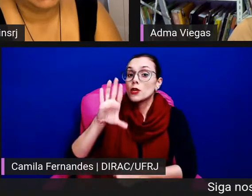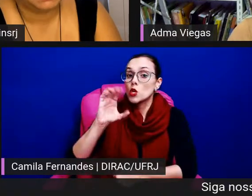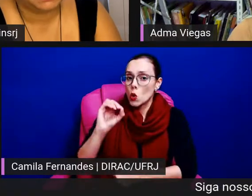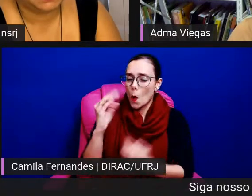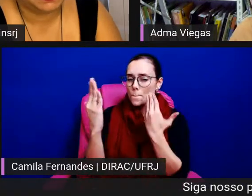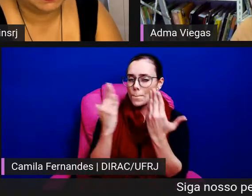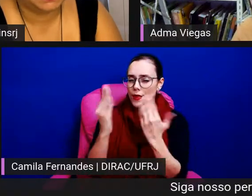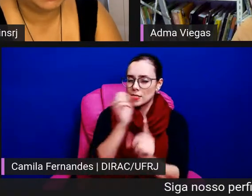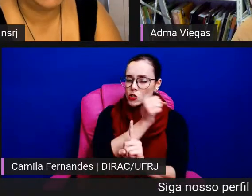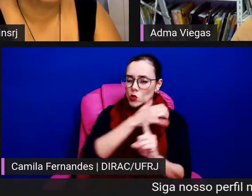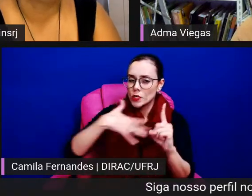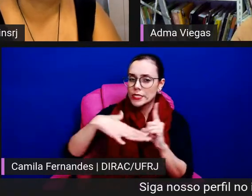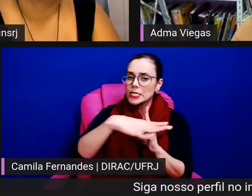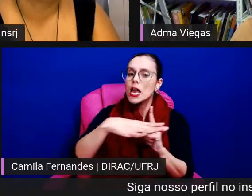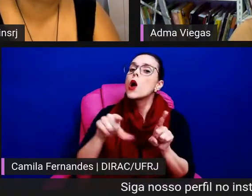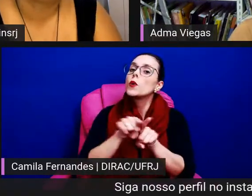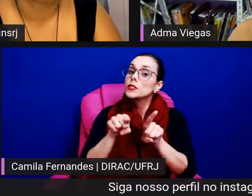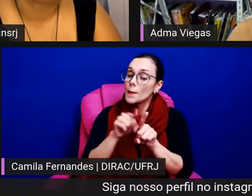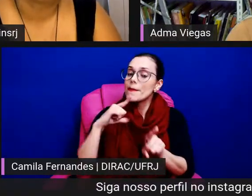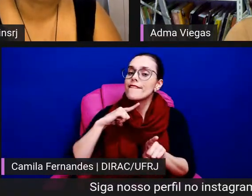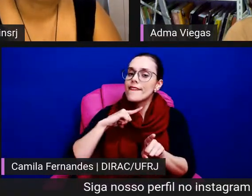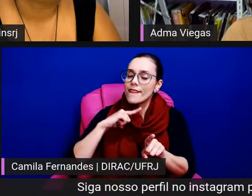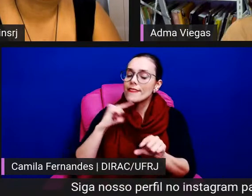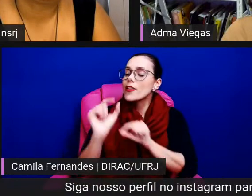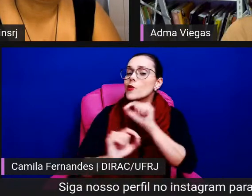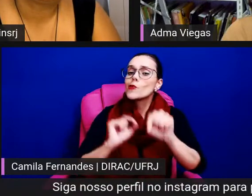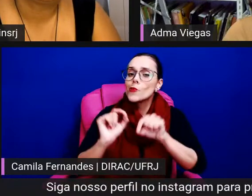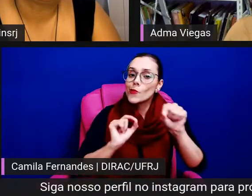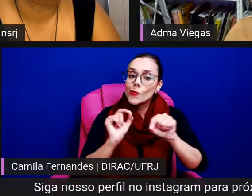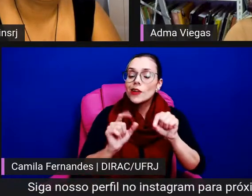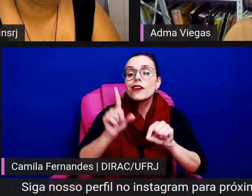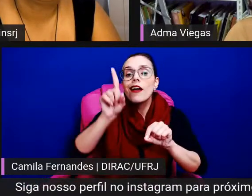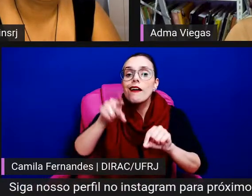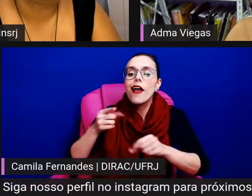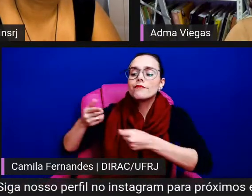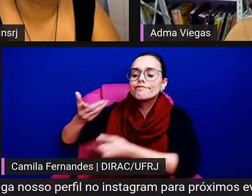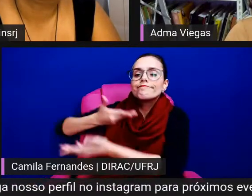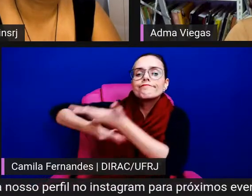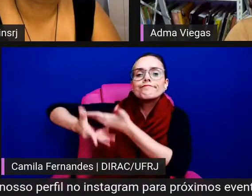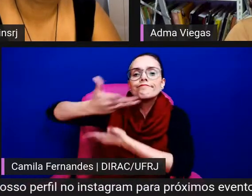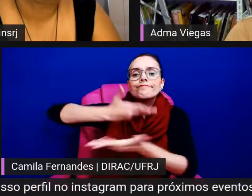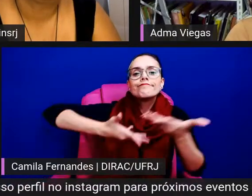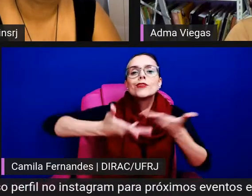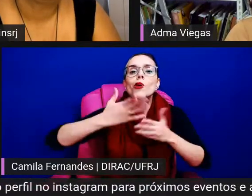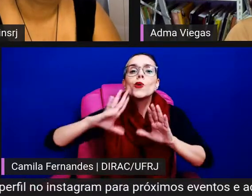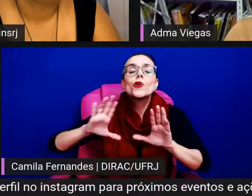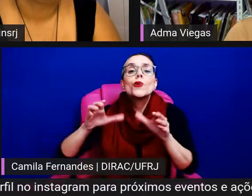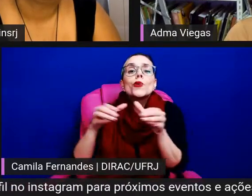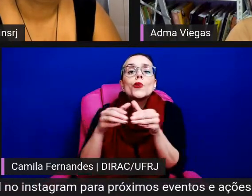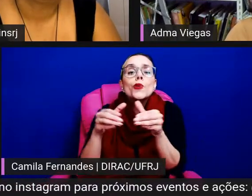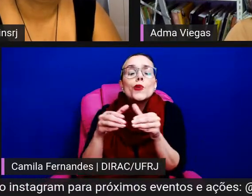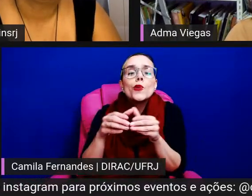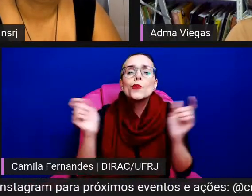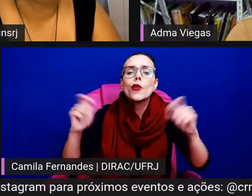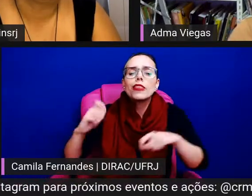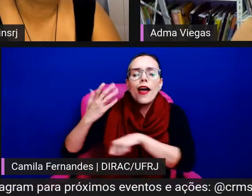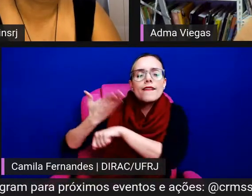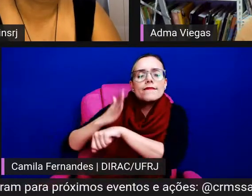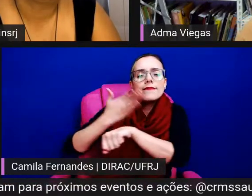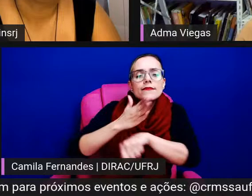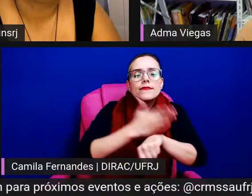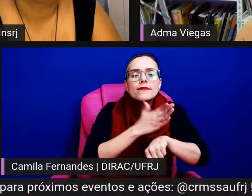e também nós temos atividades coletivas, que têm o papel papel